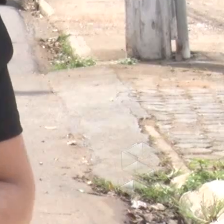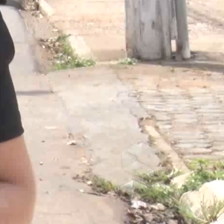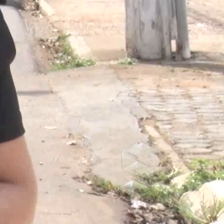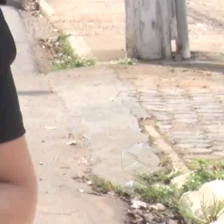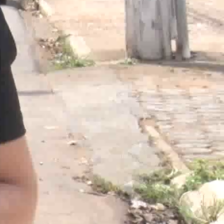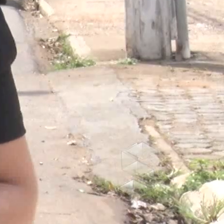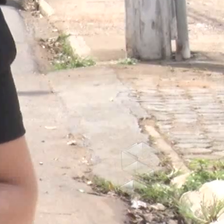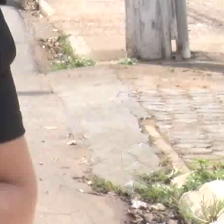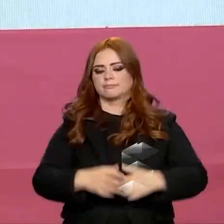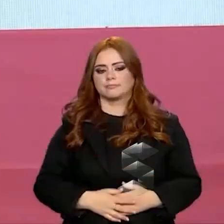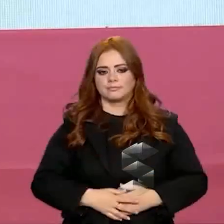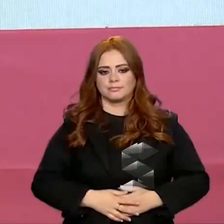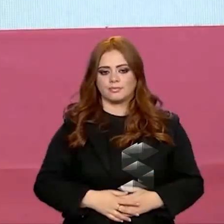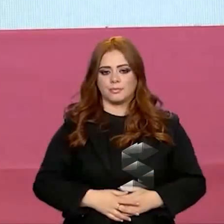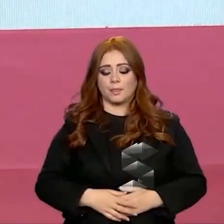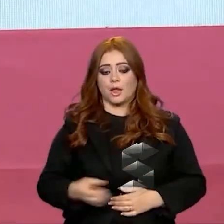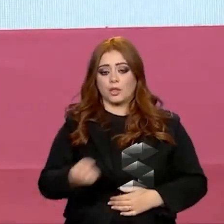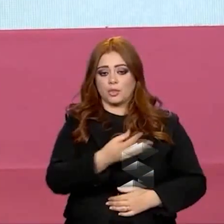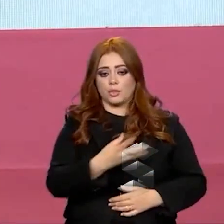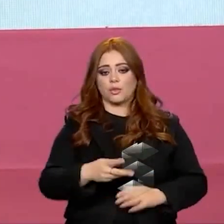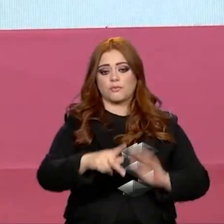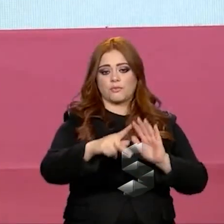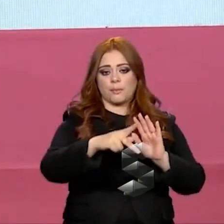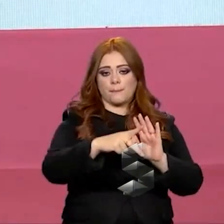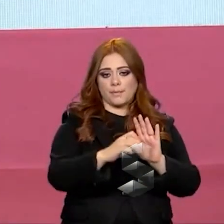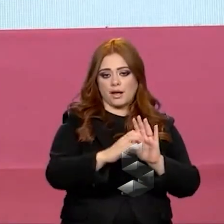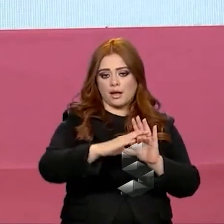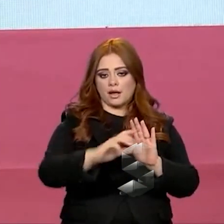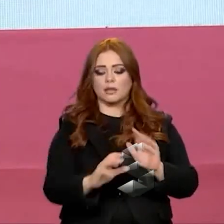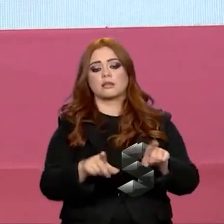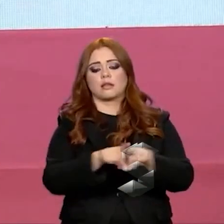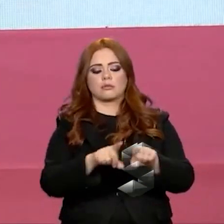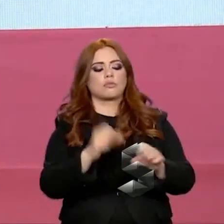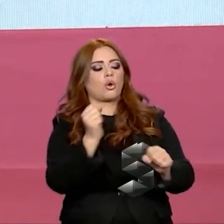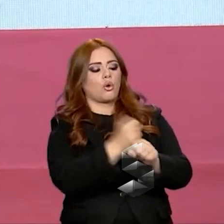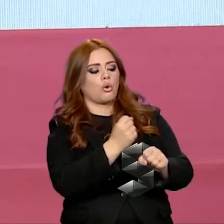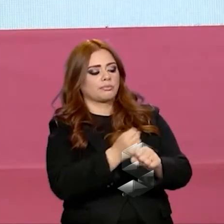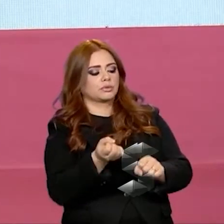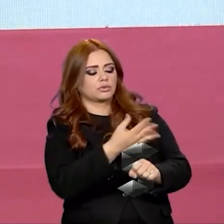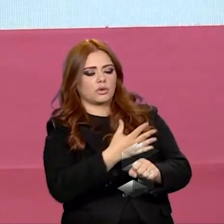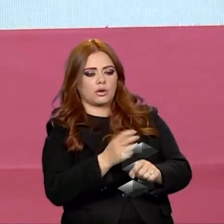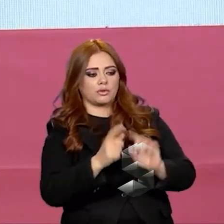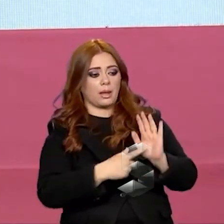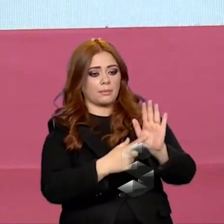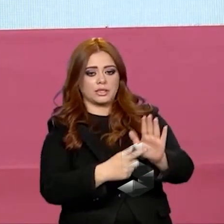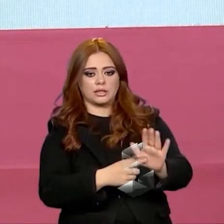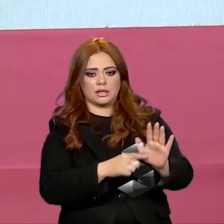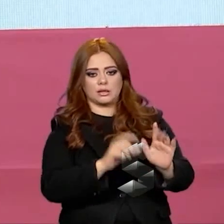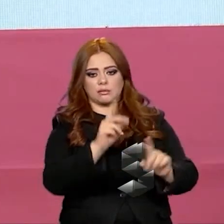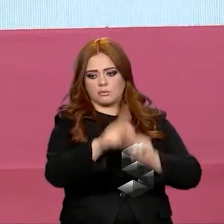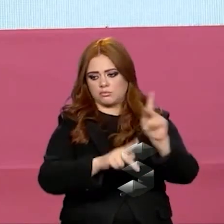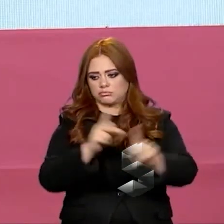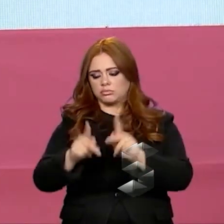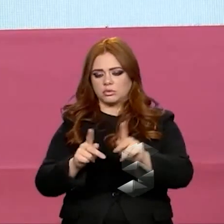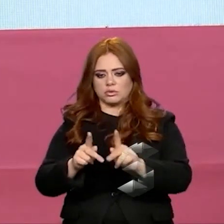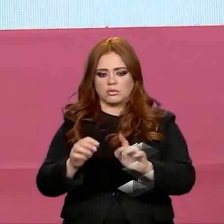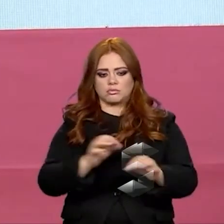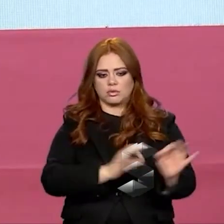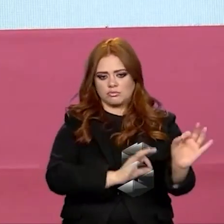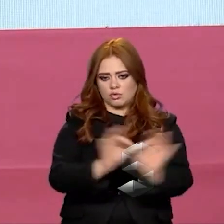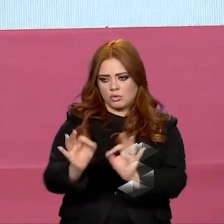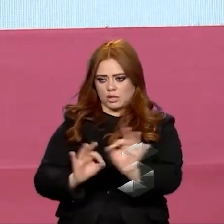em investimentos. O novo PAC vai garantir grandes obras pelo Brasil que serão devidamente apresentadas e